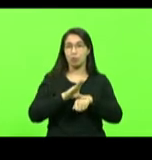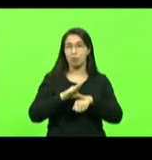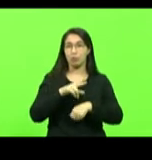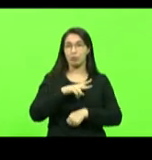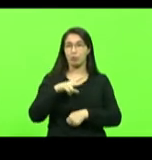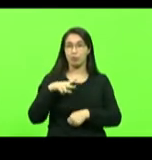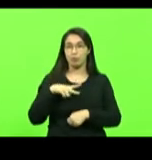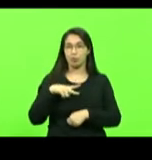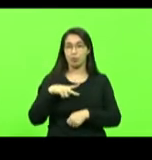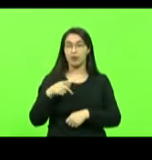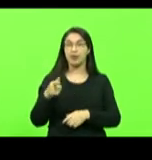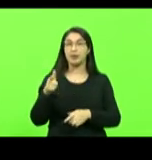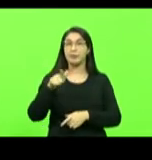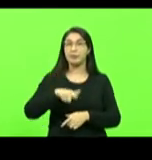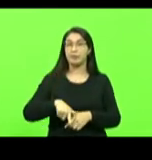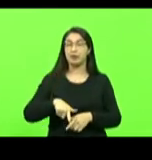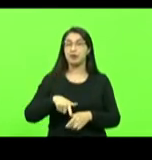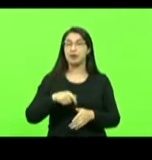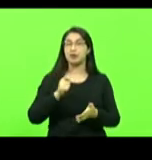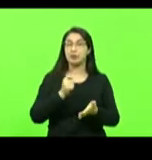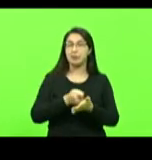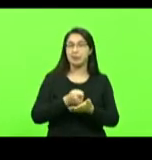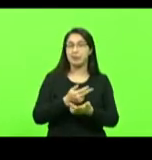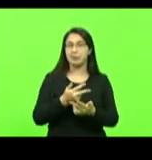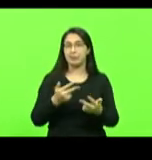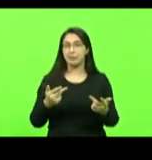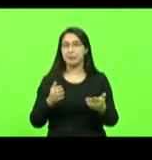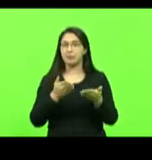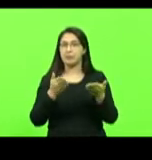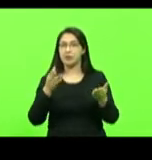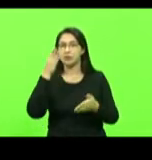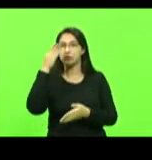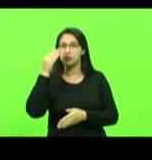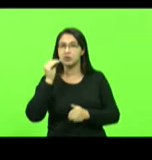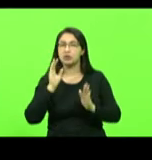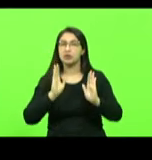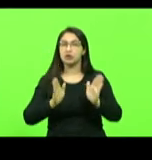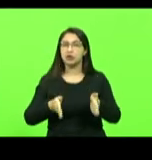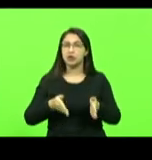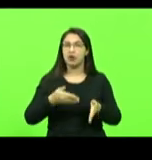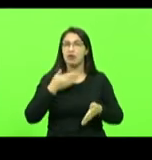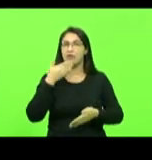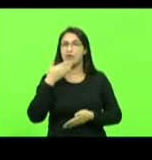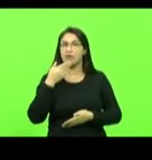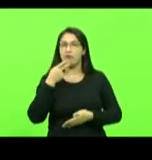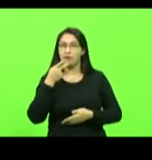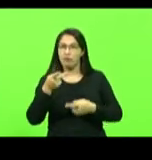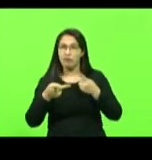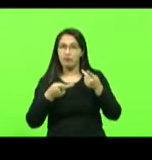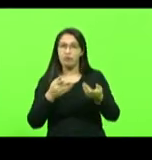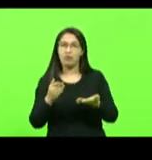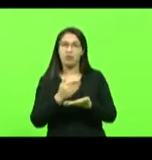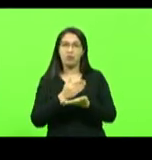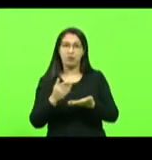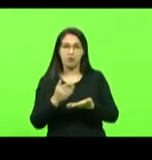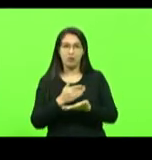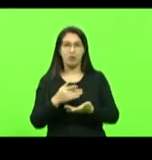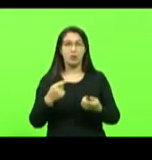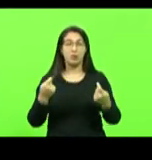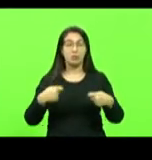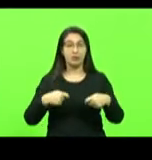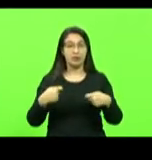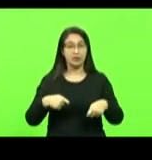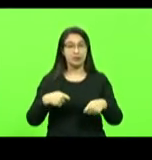e pagamento. A Luciane, né, já fez algumas colocações, né, de soluções nesse sentido, mas acho que não é em vão dar